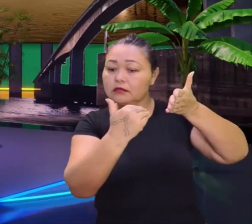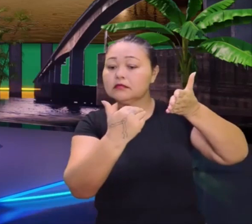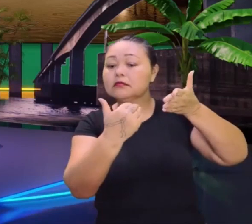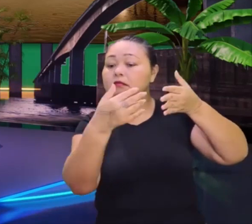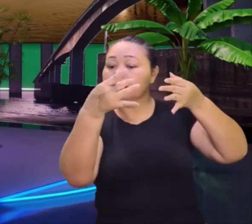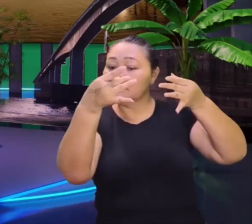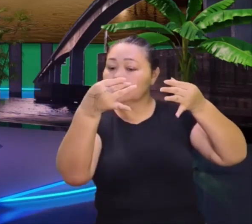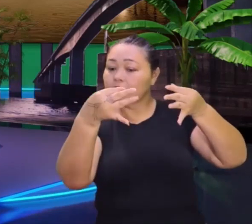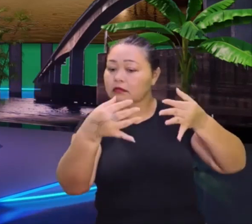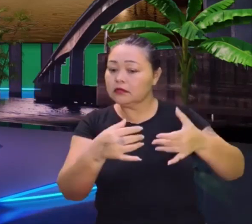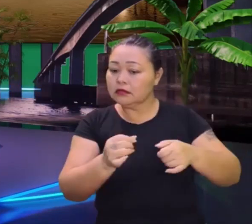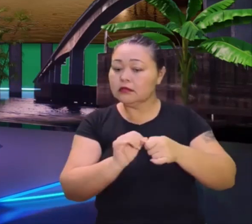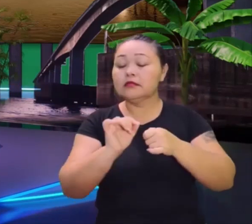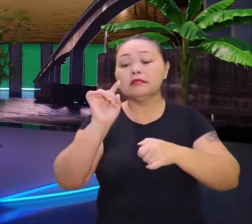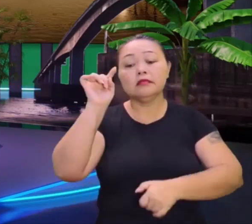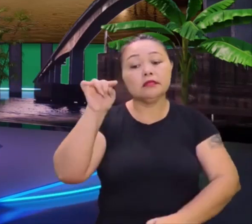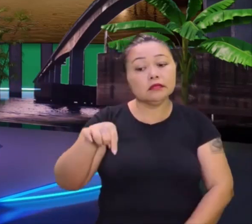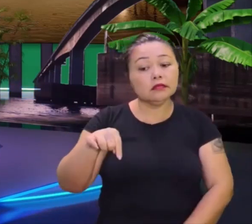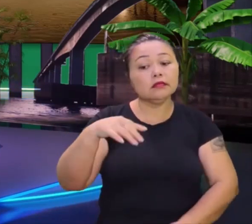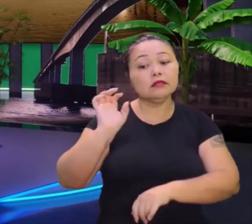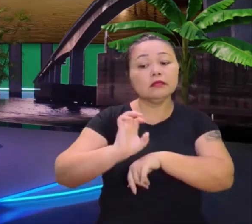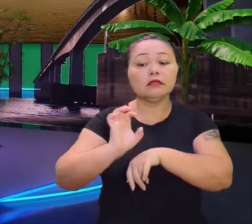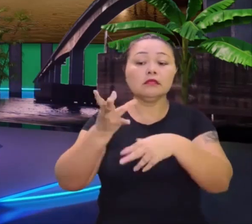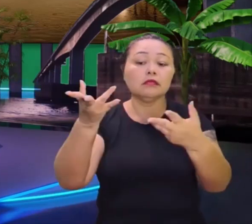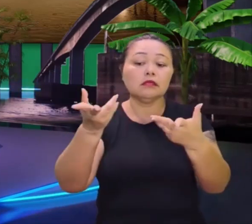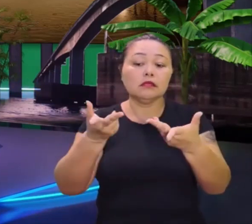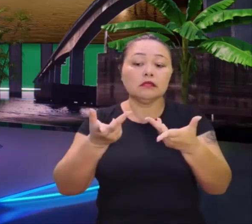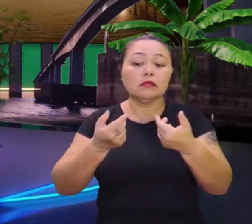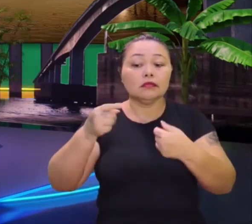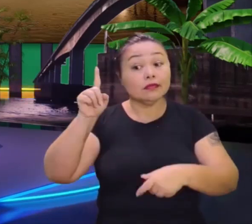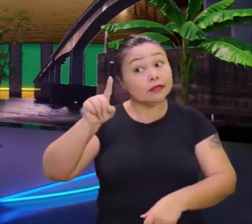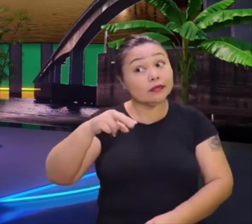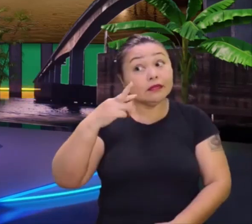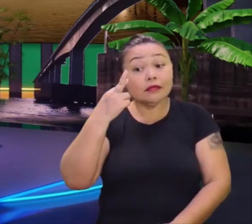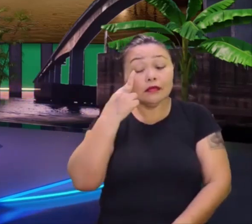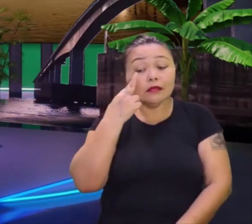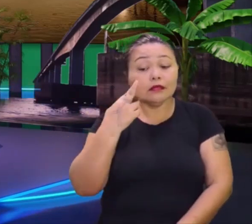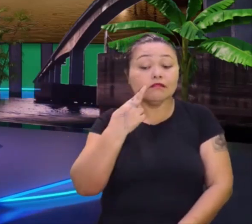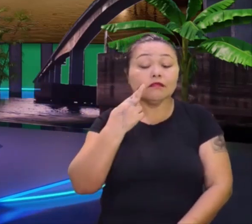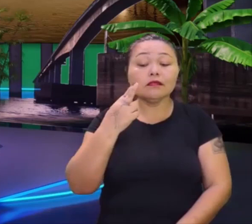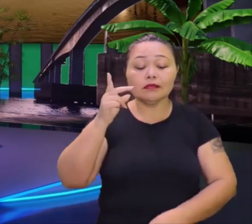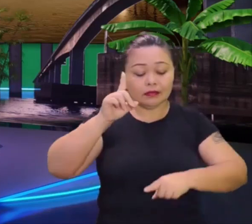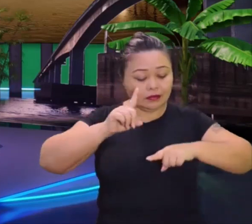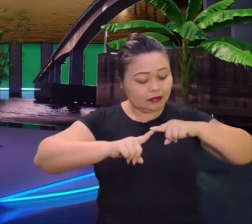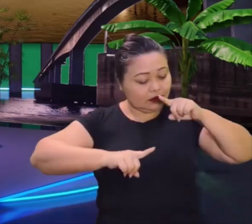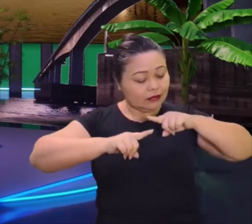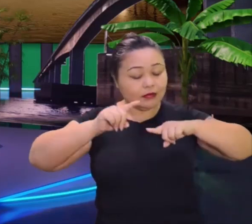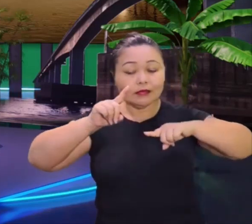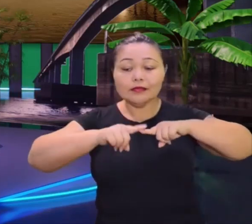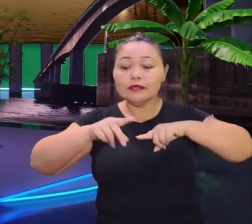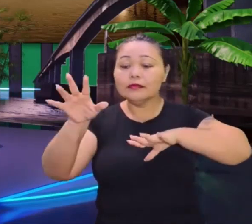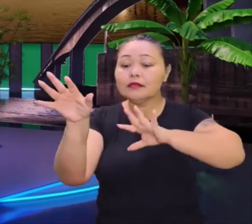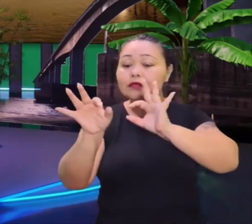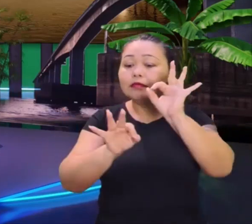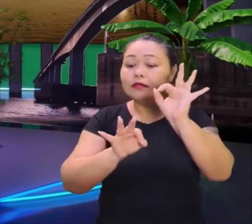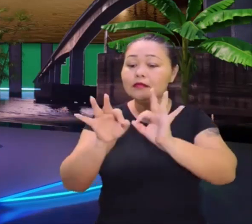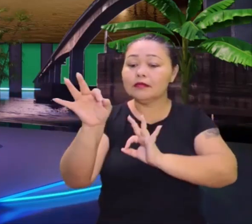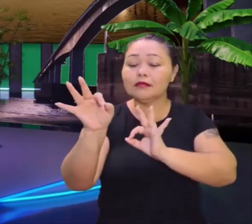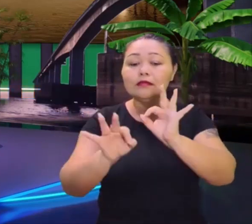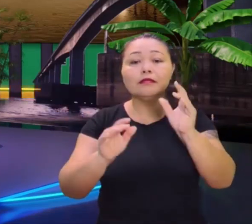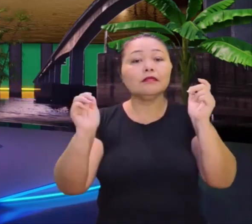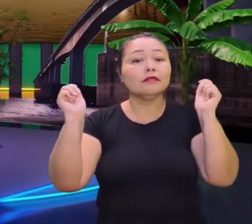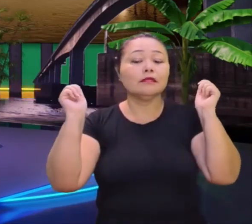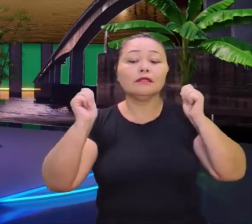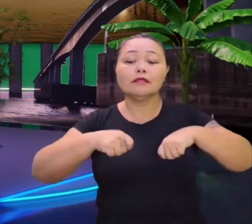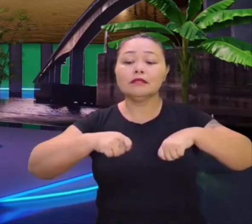maravilhoso que é Rondônia. E como o professor falou, a gente preparou esse material com muito cuidado, com muito detalhes, para que você possa